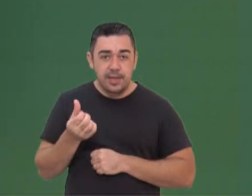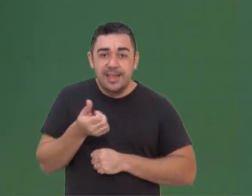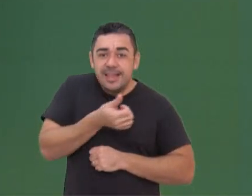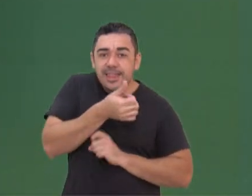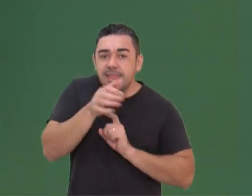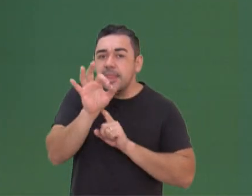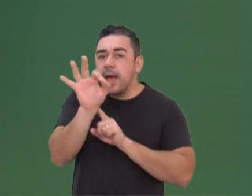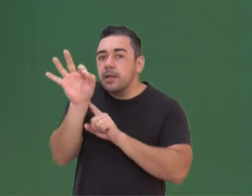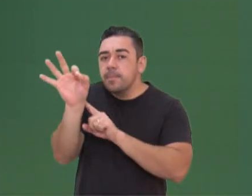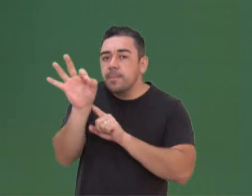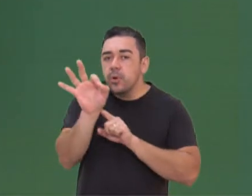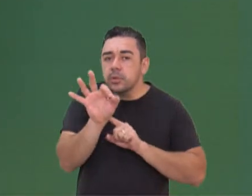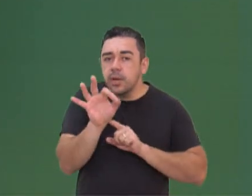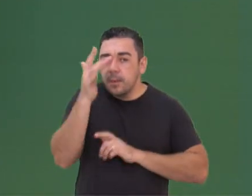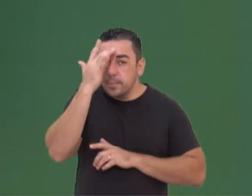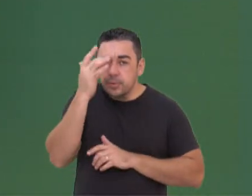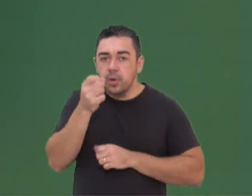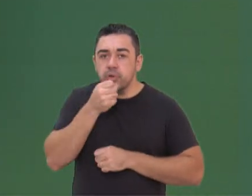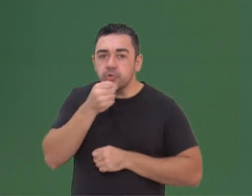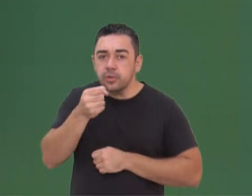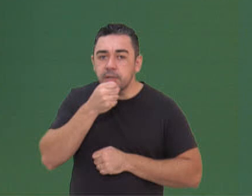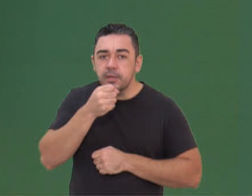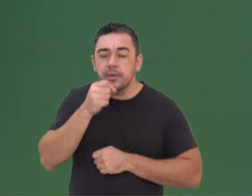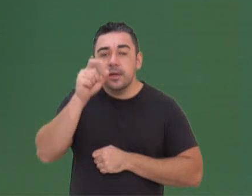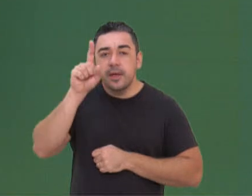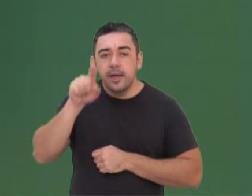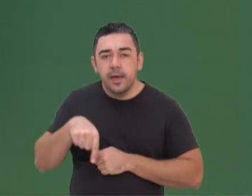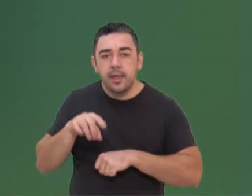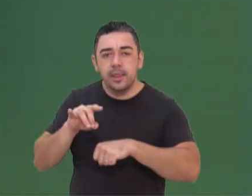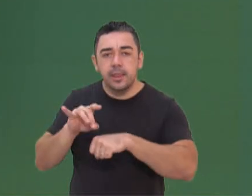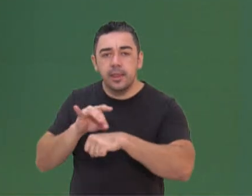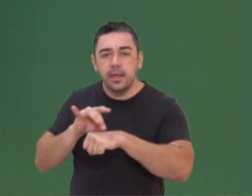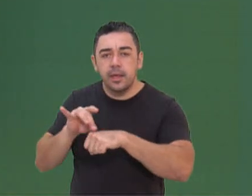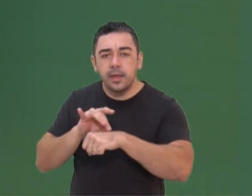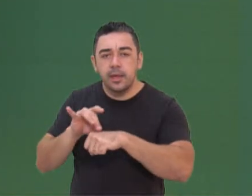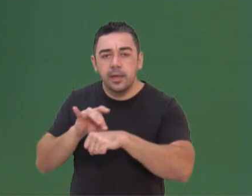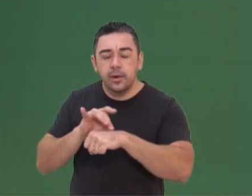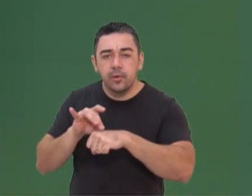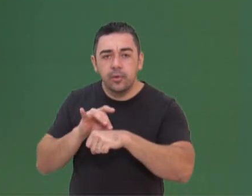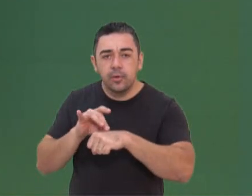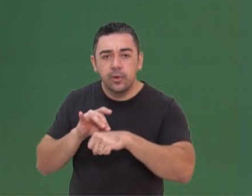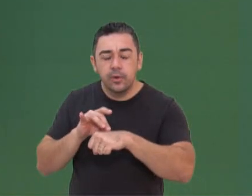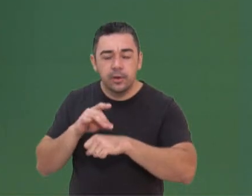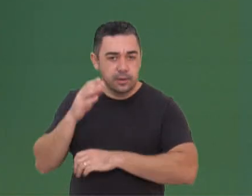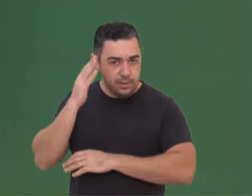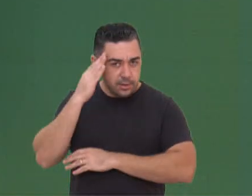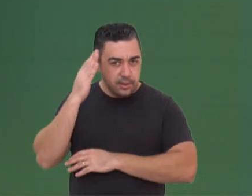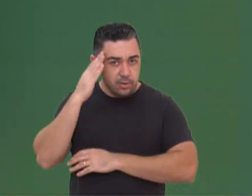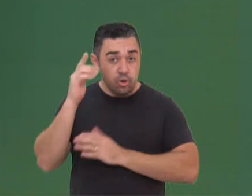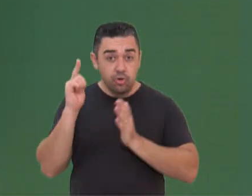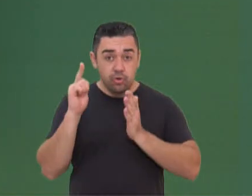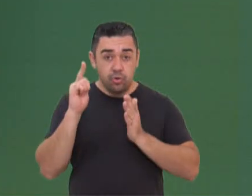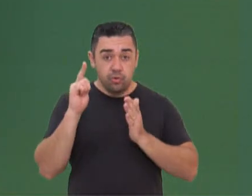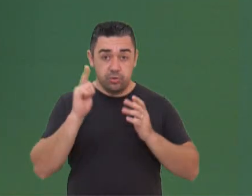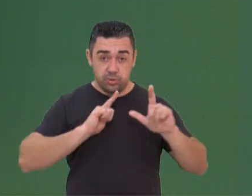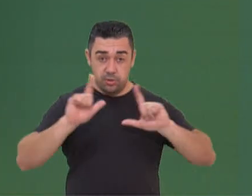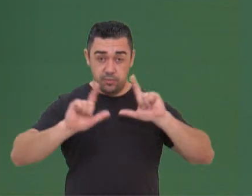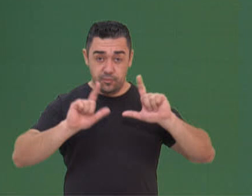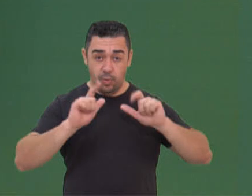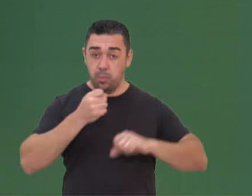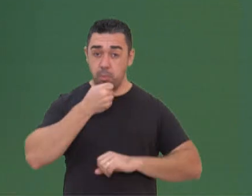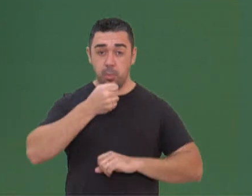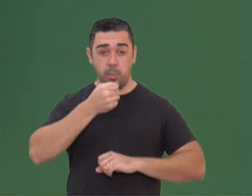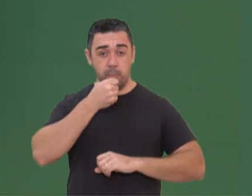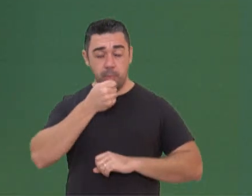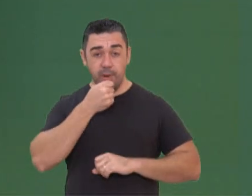de jornal do Brasil eram negros. De todo o universo dos grandes jornais do Brasil, apenas